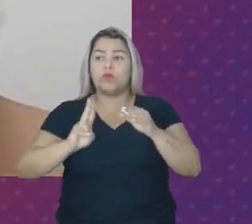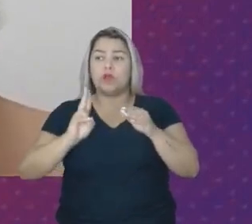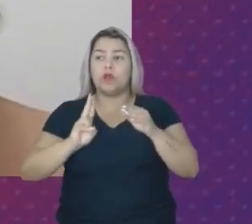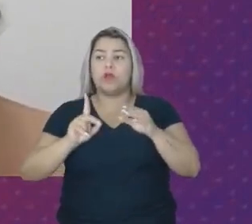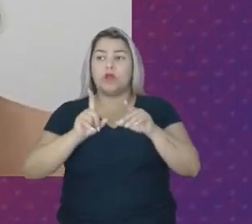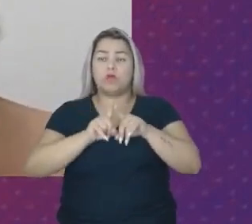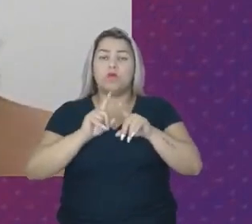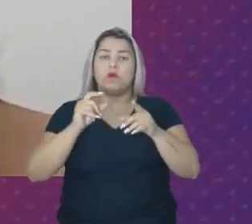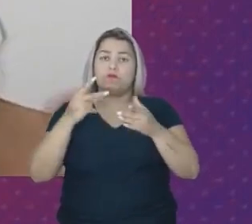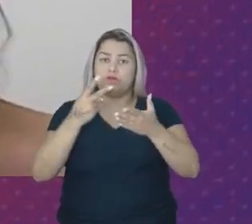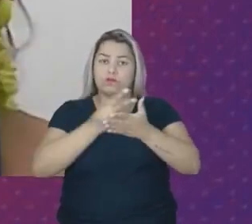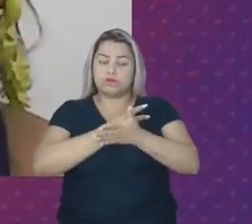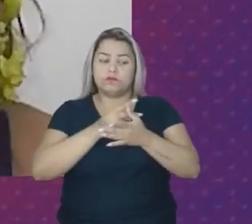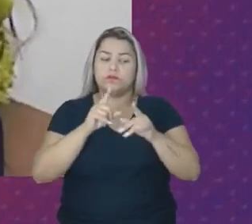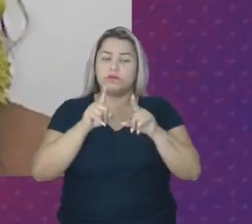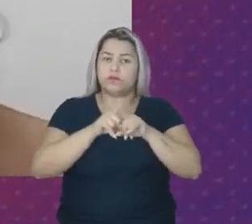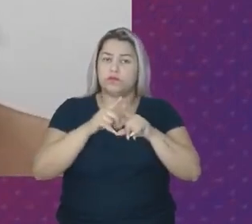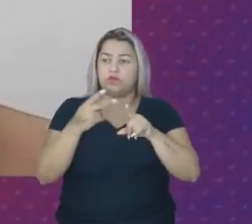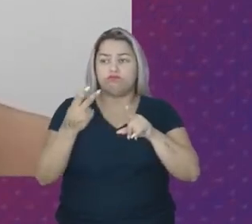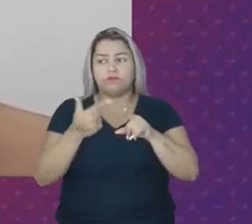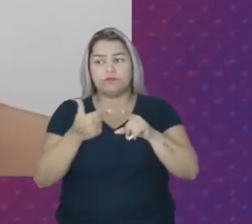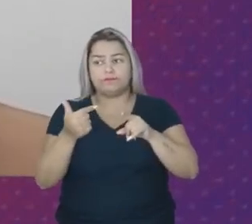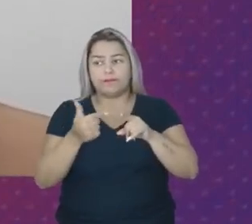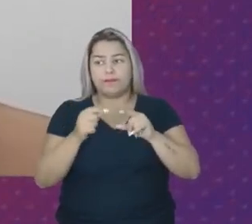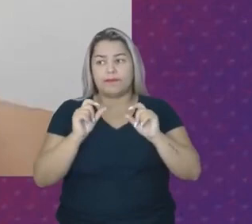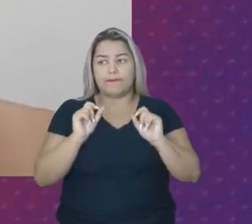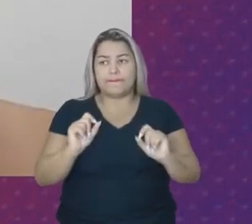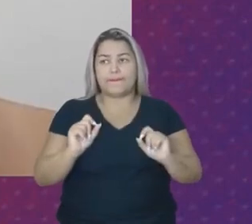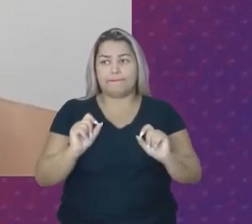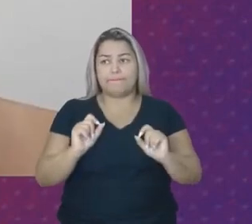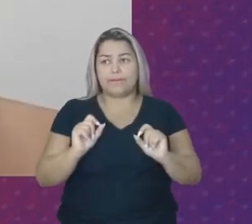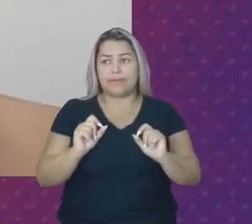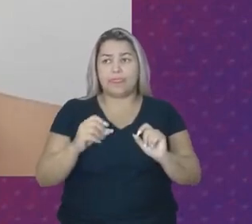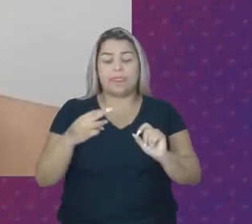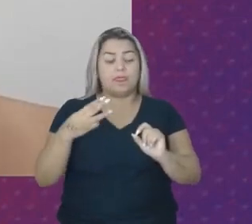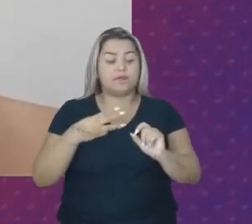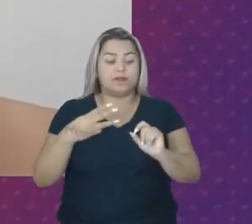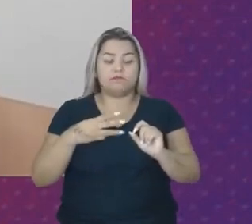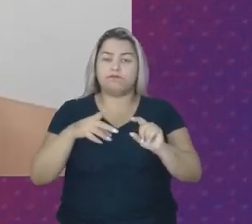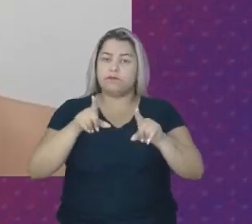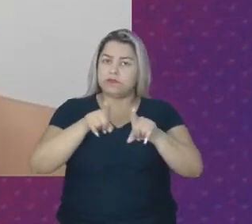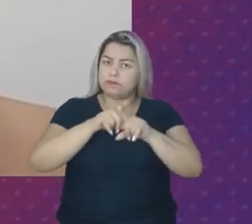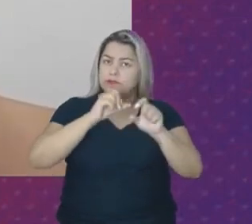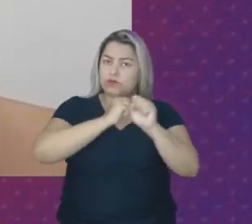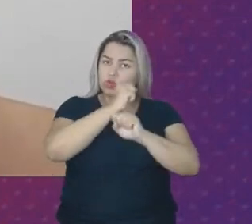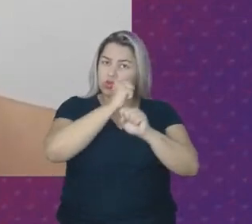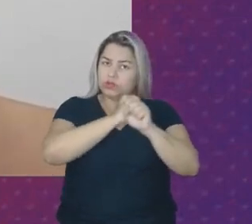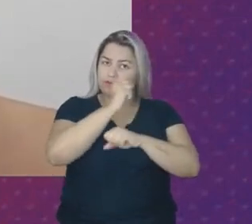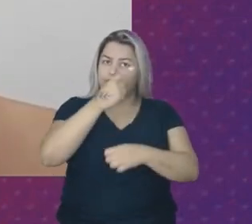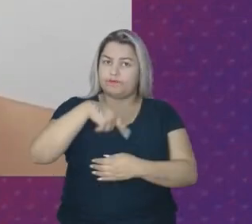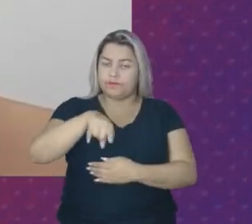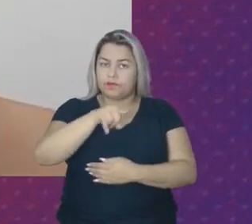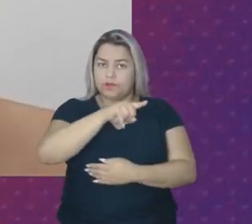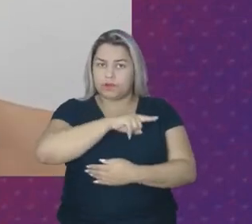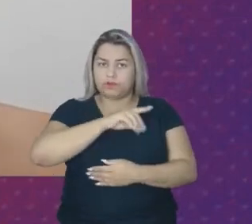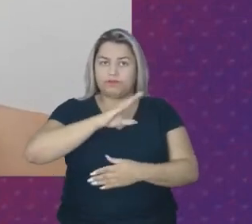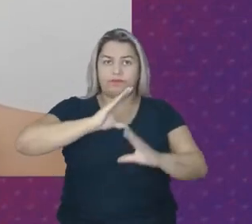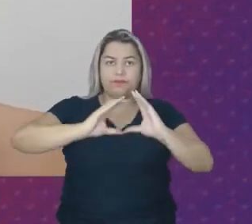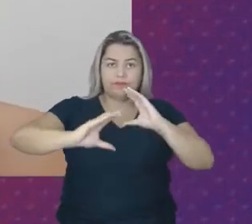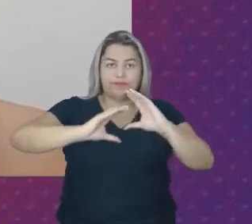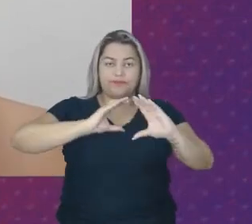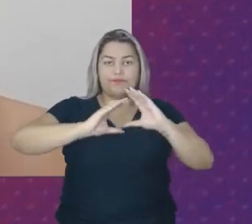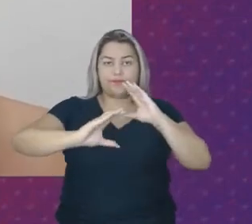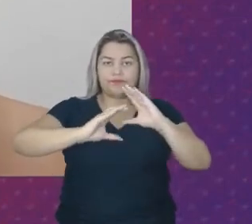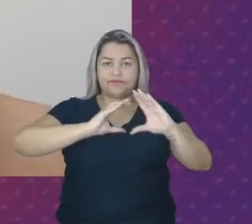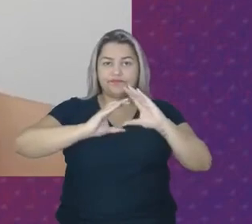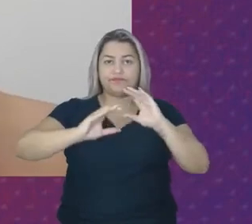os que ficarão em caráter secundário ou terciário ali na construção da nossa comunicação. E